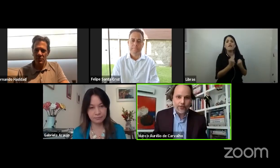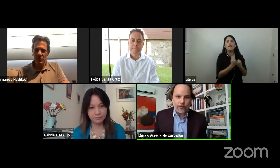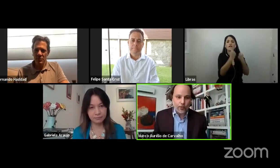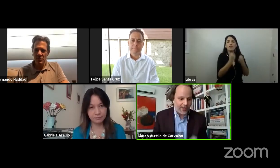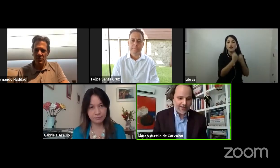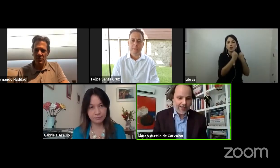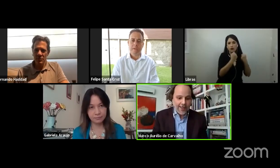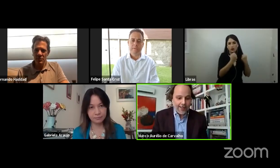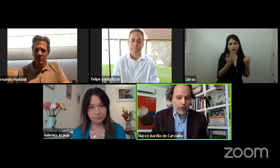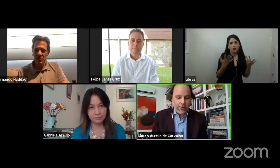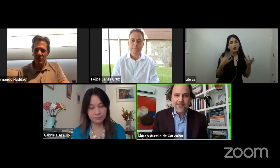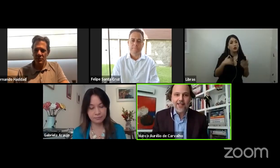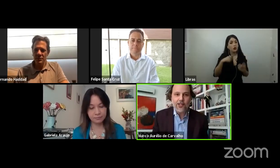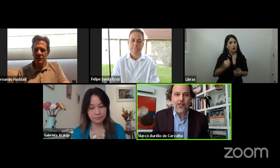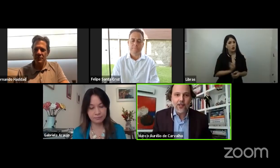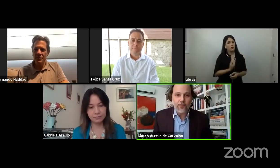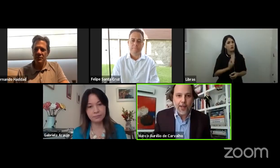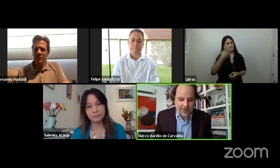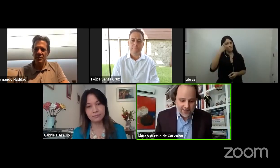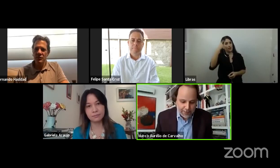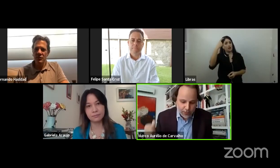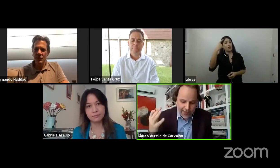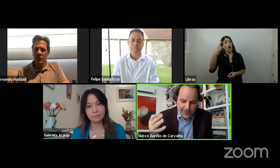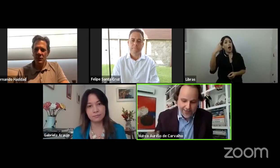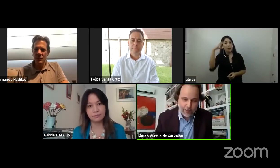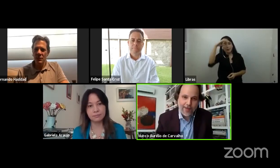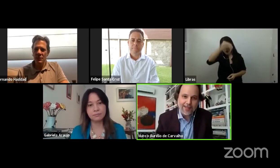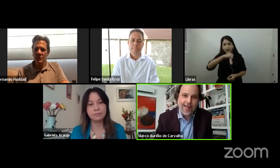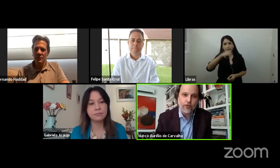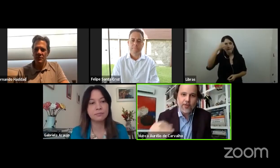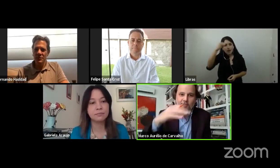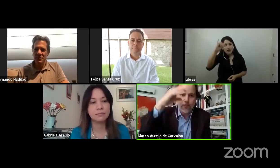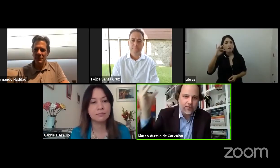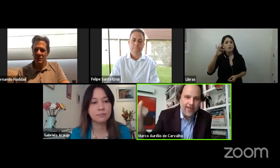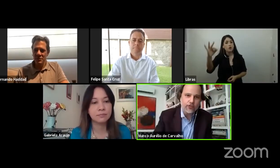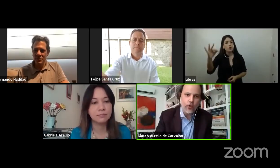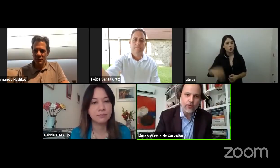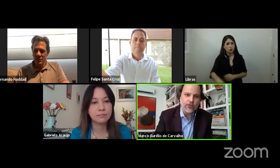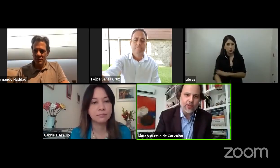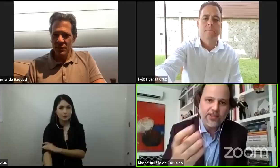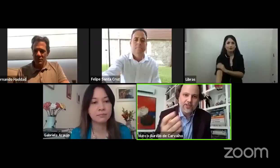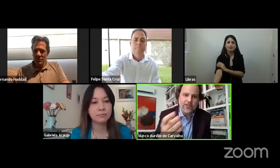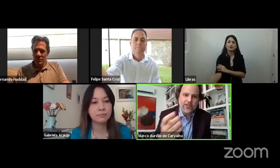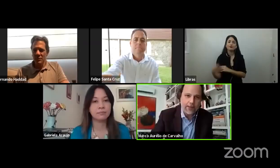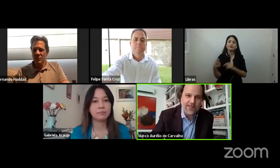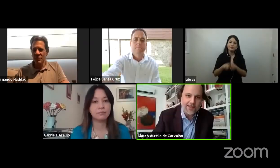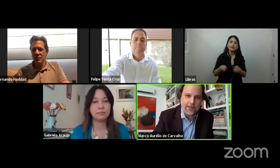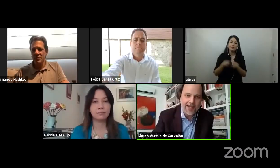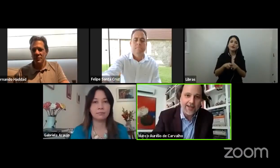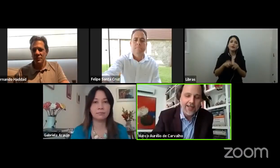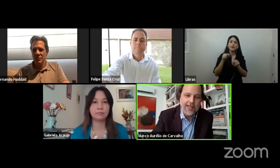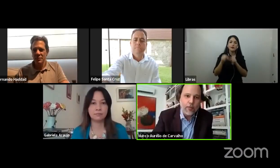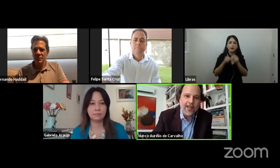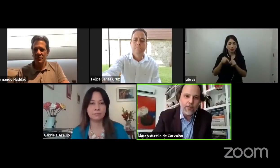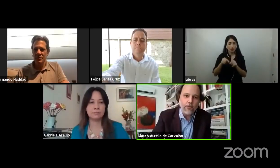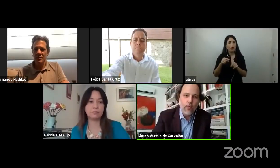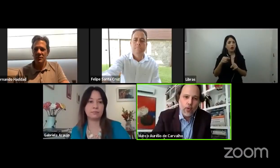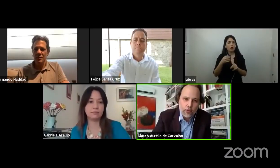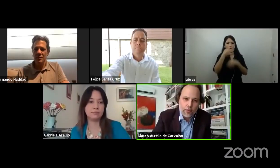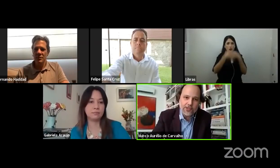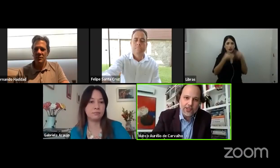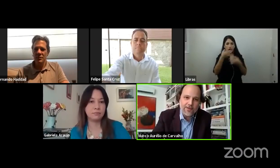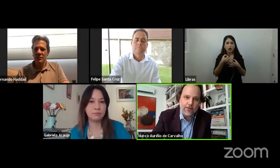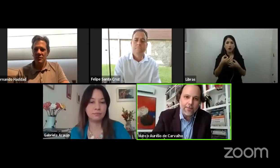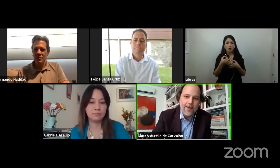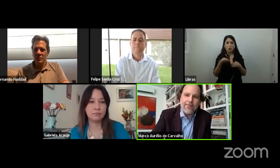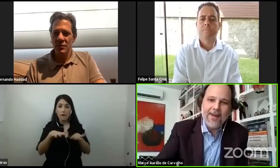evitar situações futuras, né? Então, presidente Felipe, se puder fazer comentário sobre esses movimentos todos, inclusive nós fizemos essa semana uma reunião